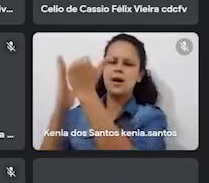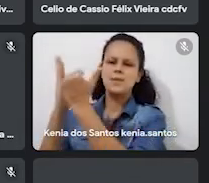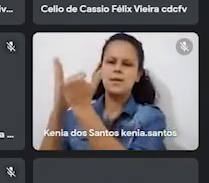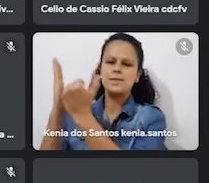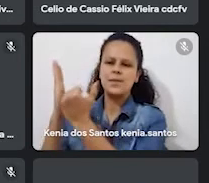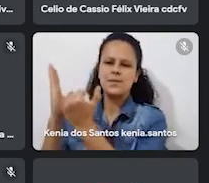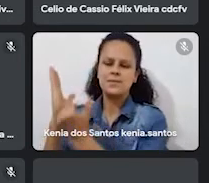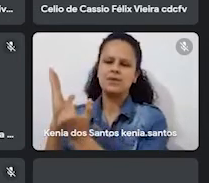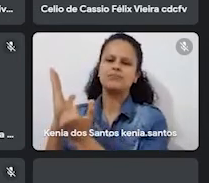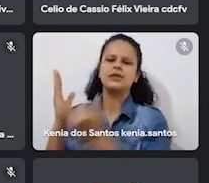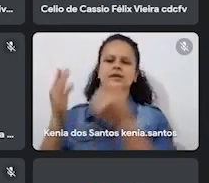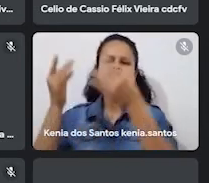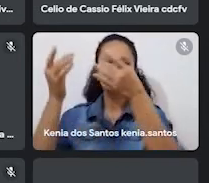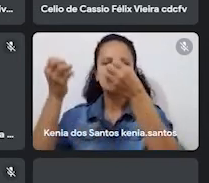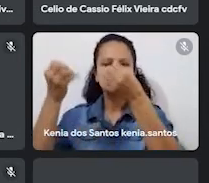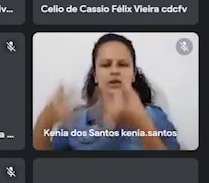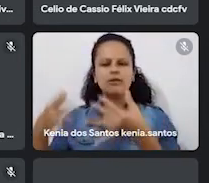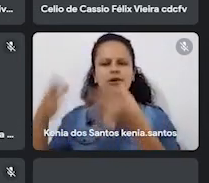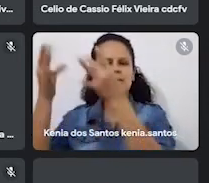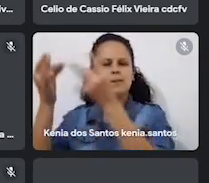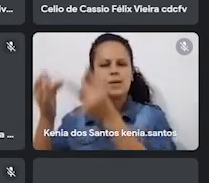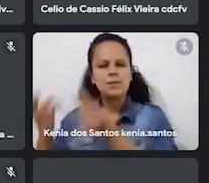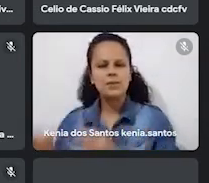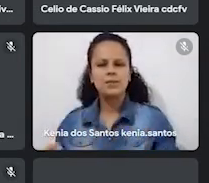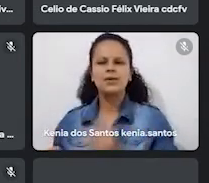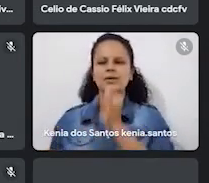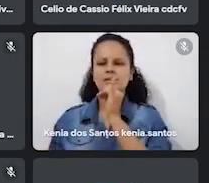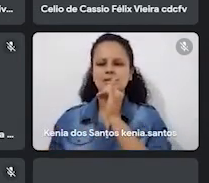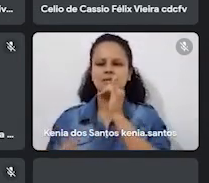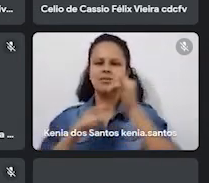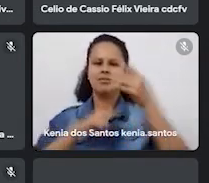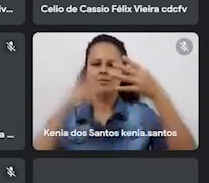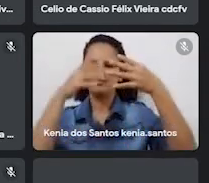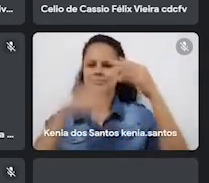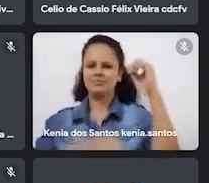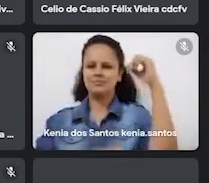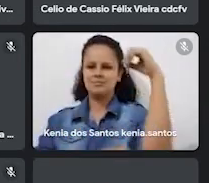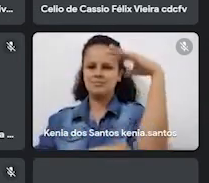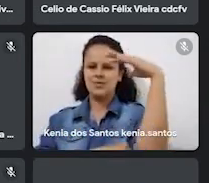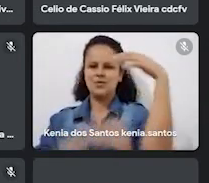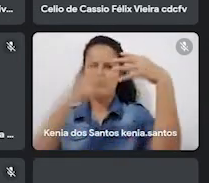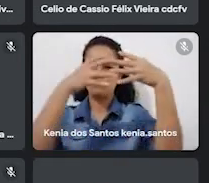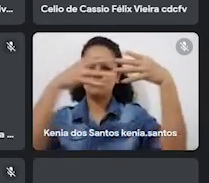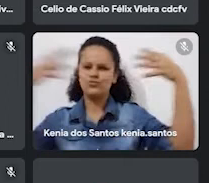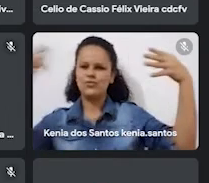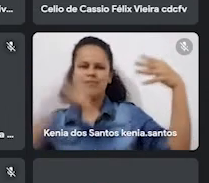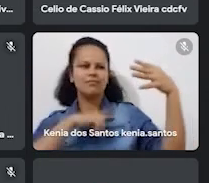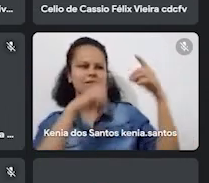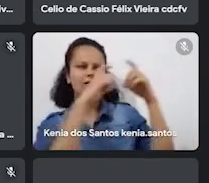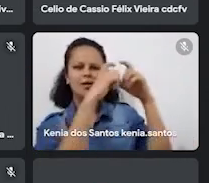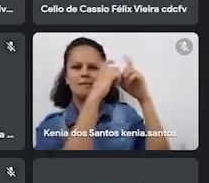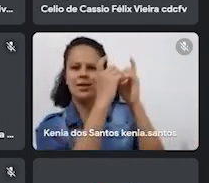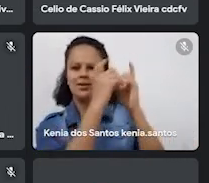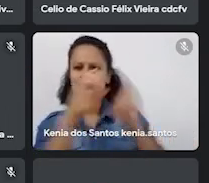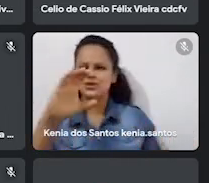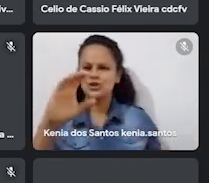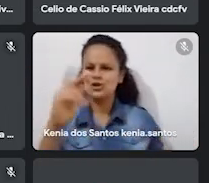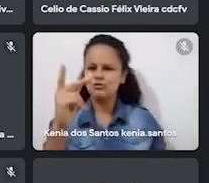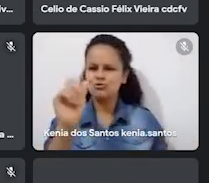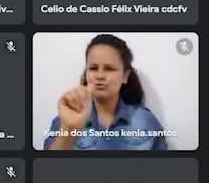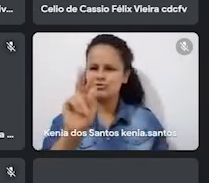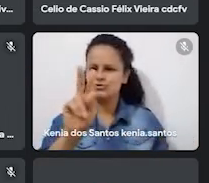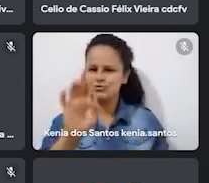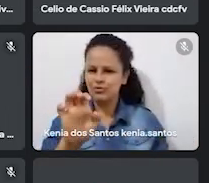chave. Eu tenho o procedimento, o passo a passo ali, de como que é feita aquela